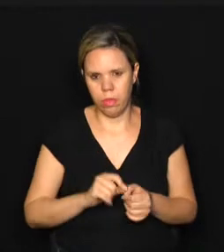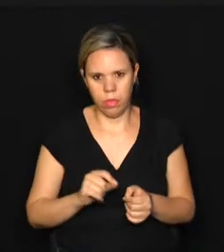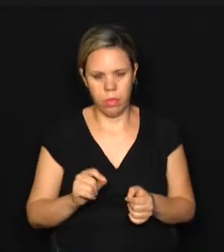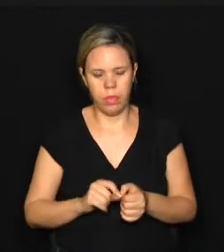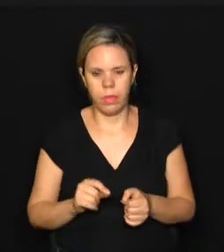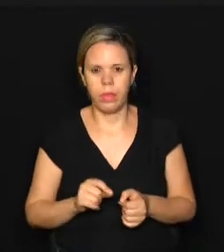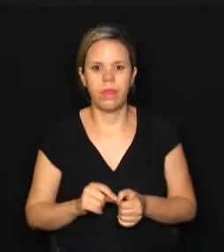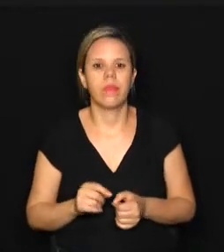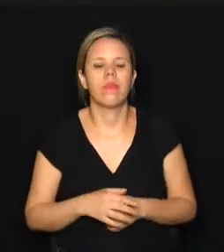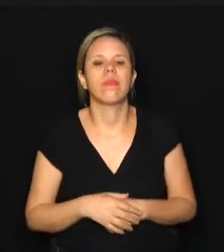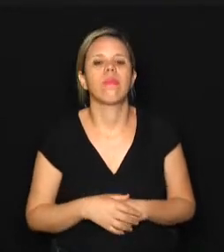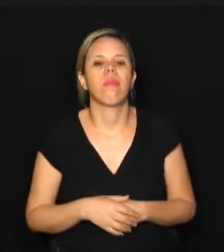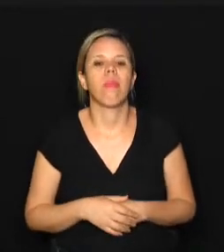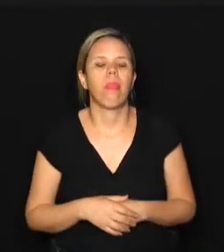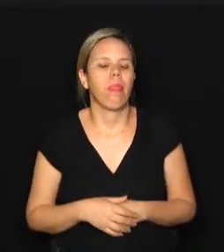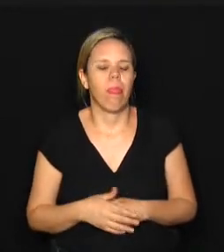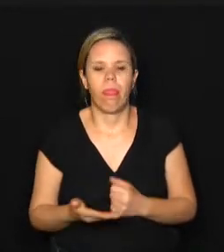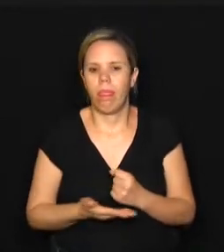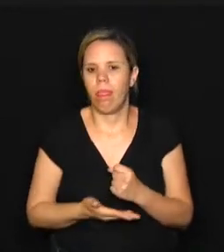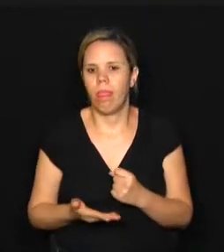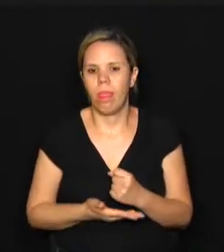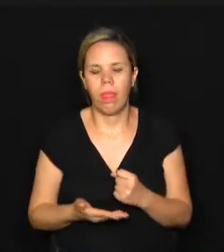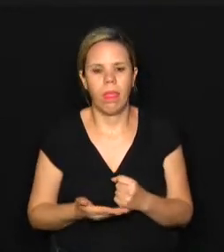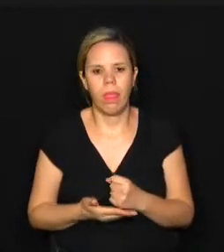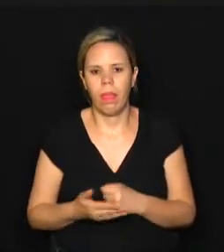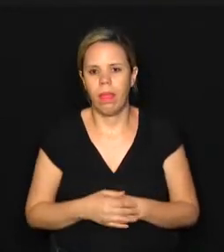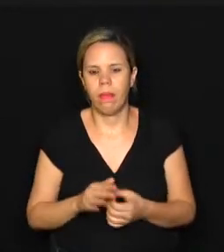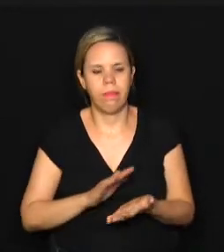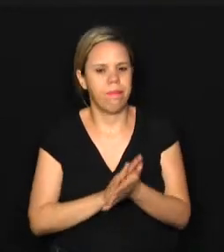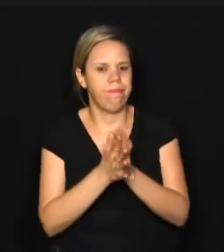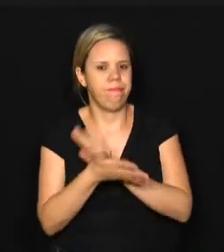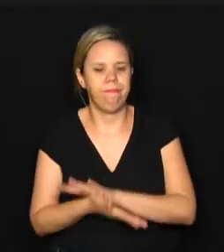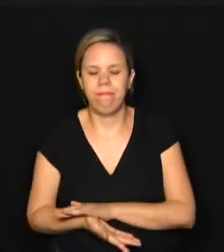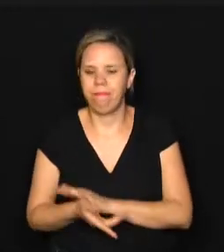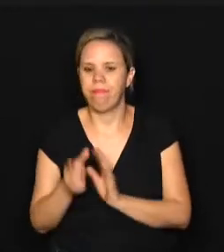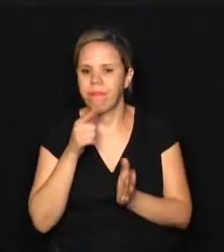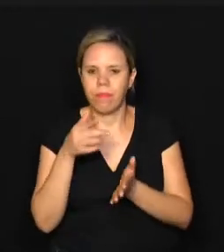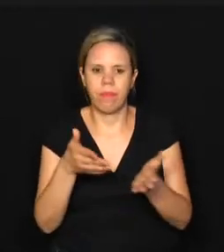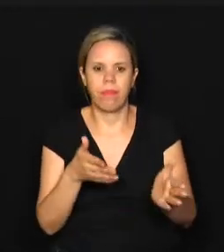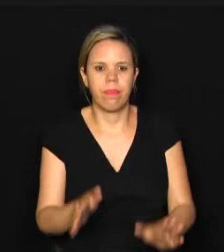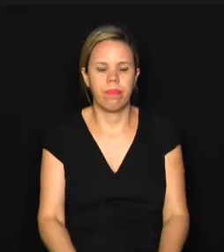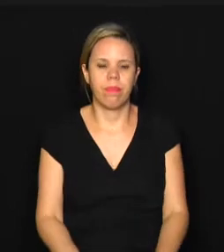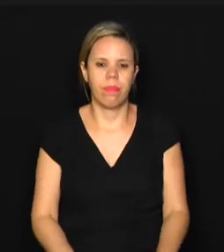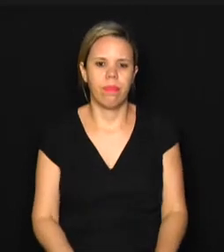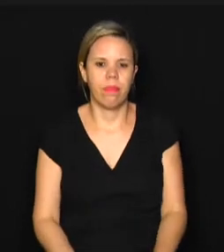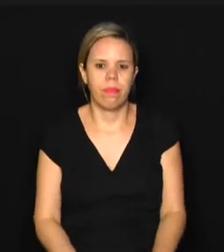isso basicamente destruindo essas nascentes, né?